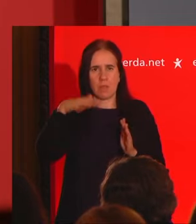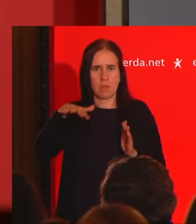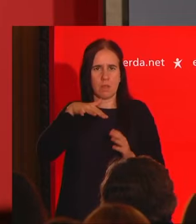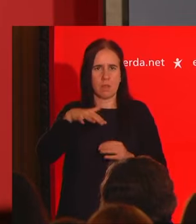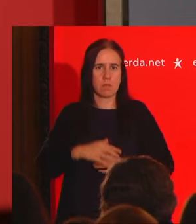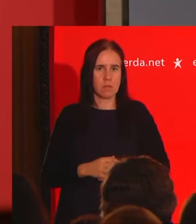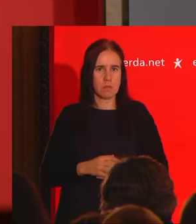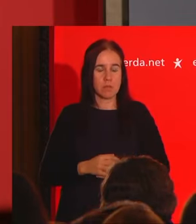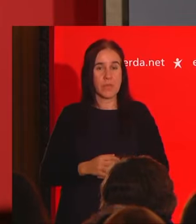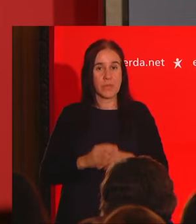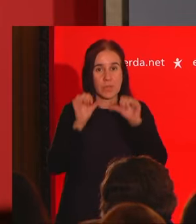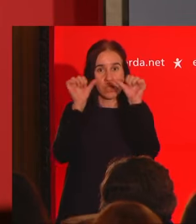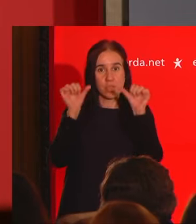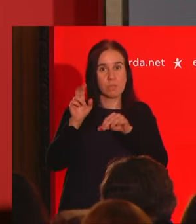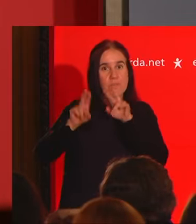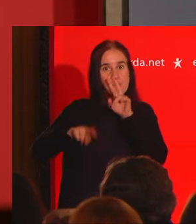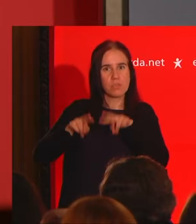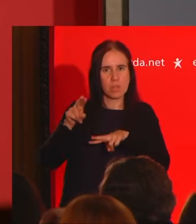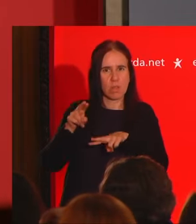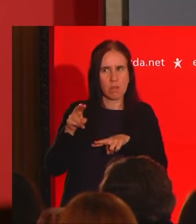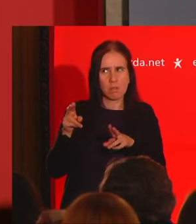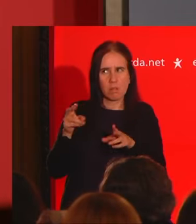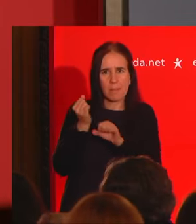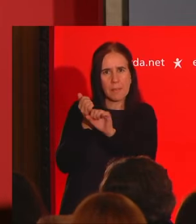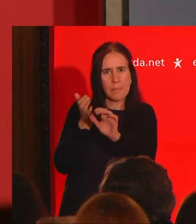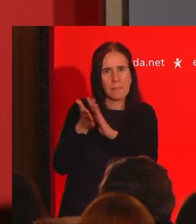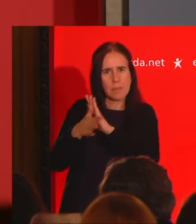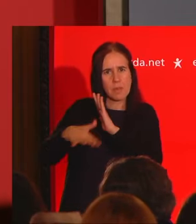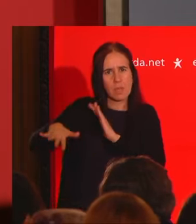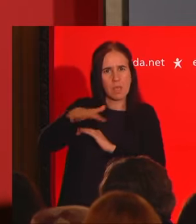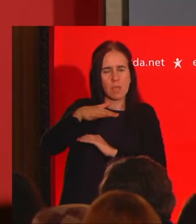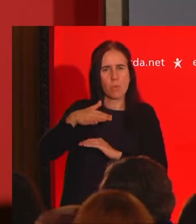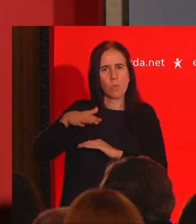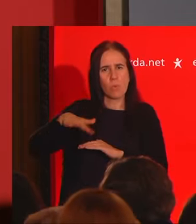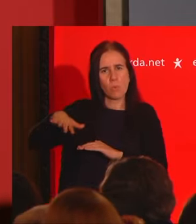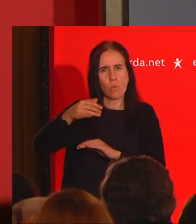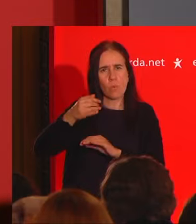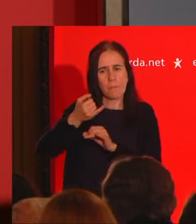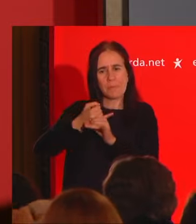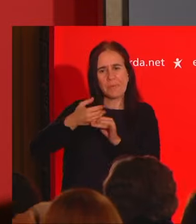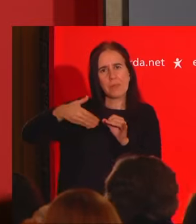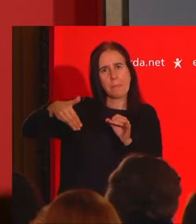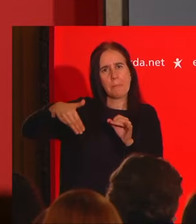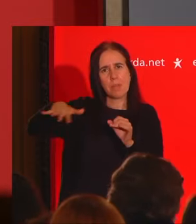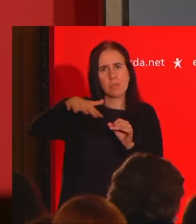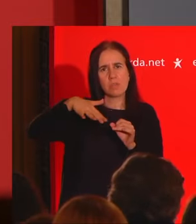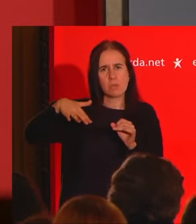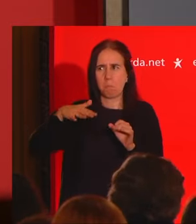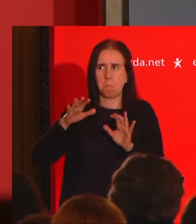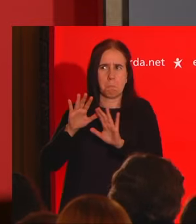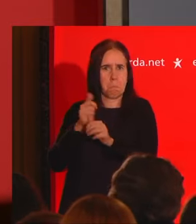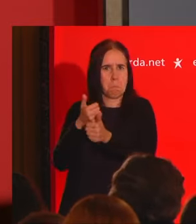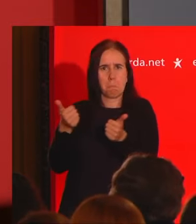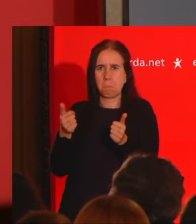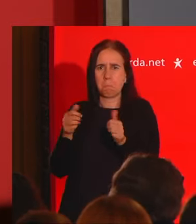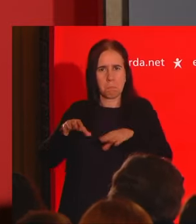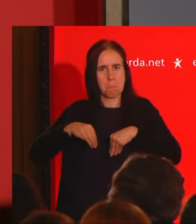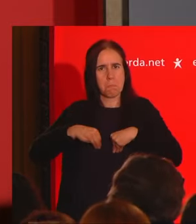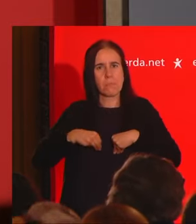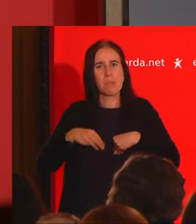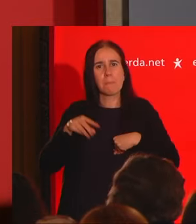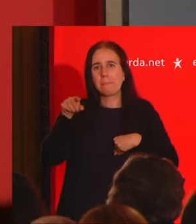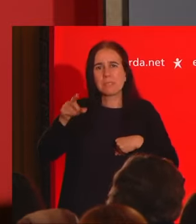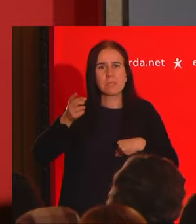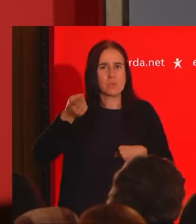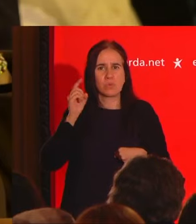regime fiscal favorável à criação de emprego numa região periférica, não o contestamos. Mas não é disso